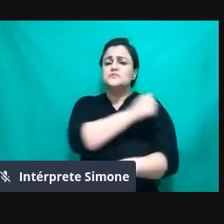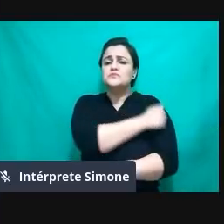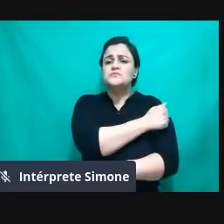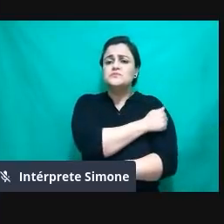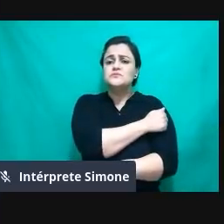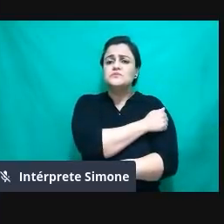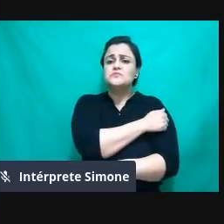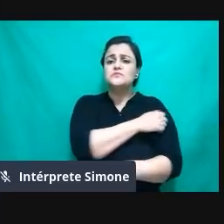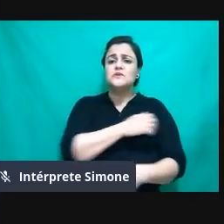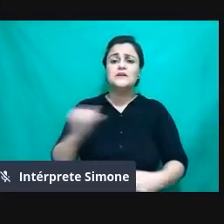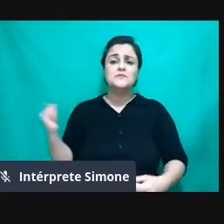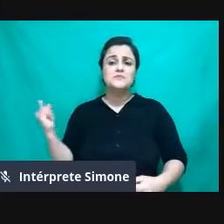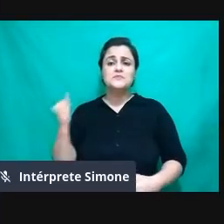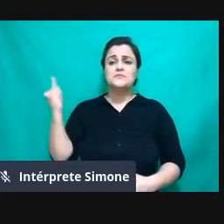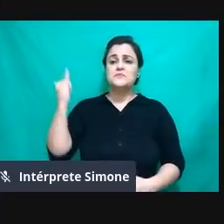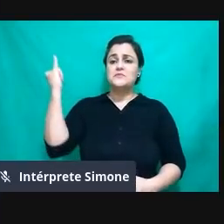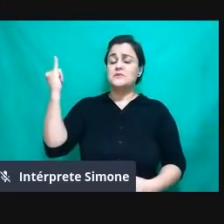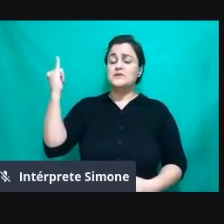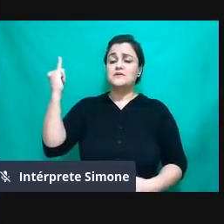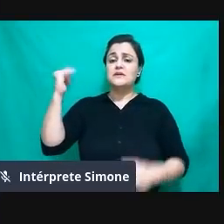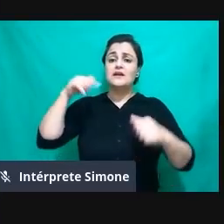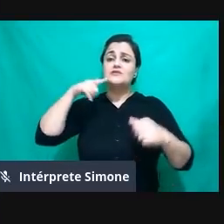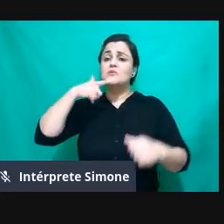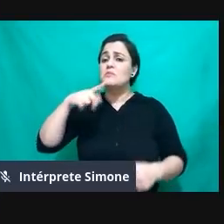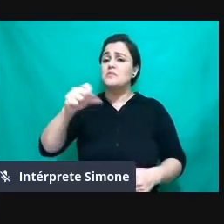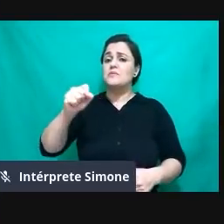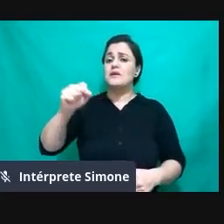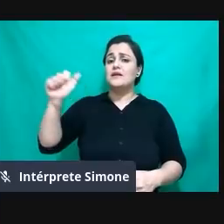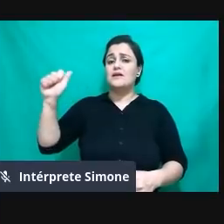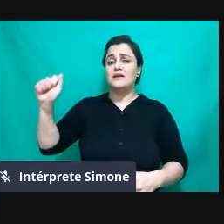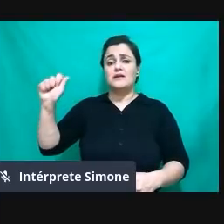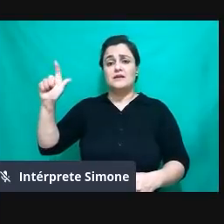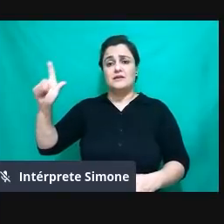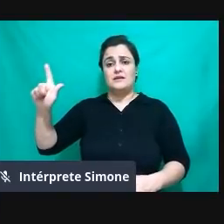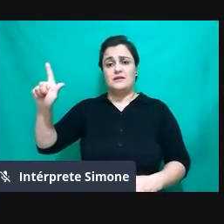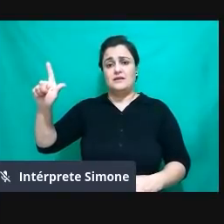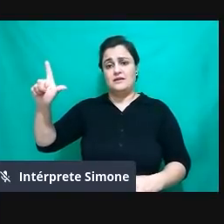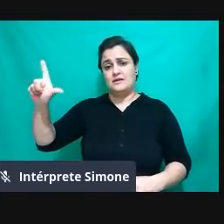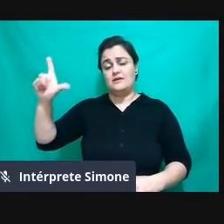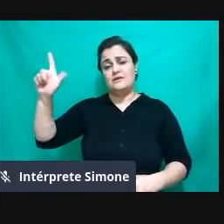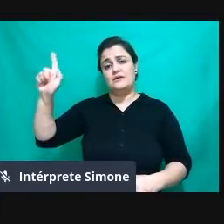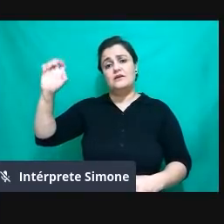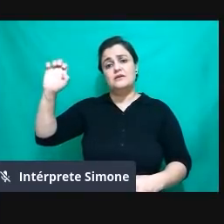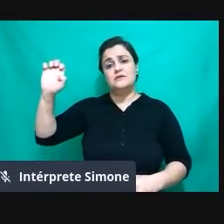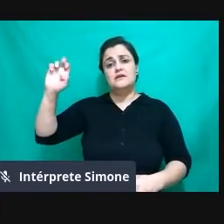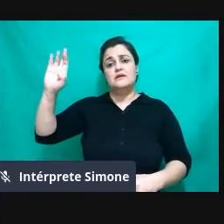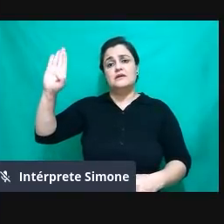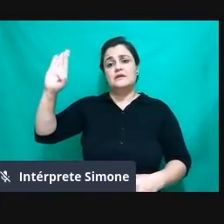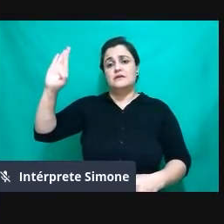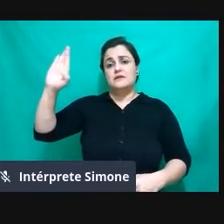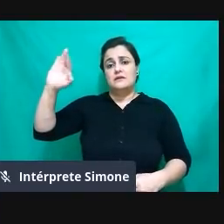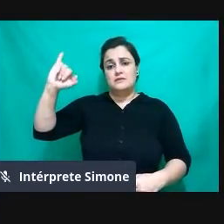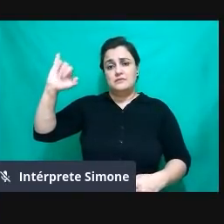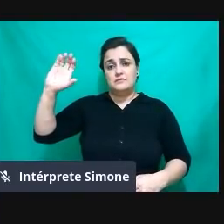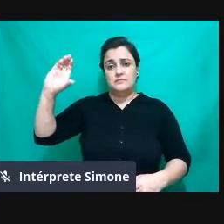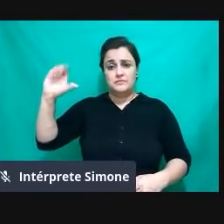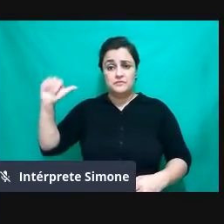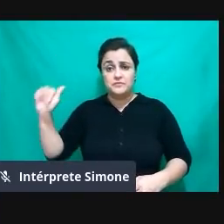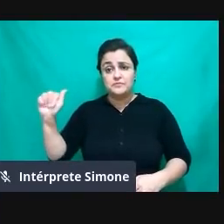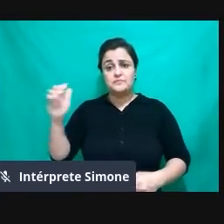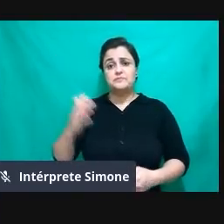linguagem algébrica, tá? Porque eu estou nesse processo de construção, né, para que ele possa abstrair,